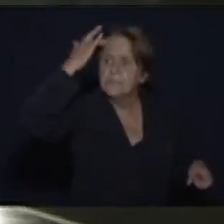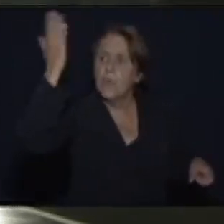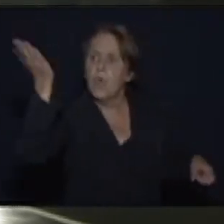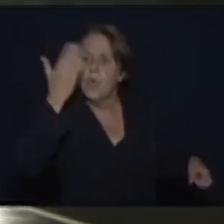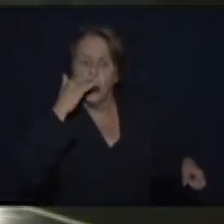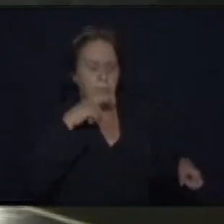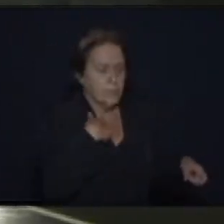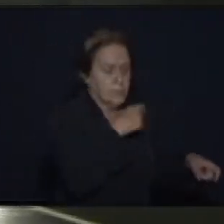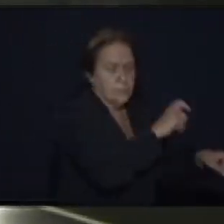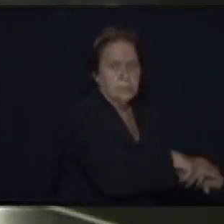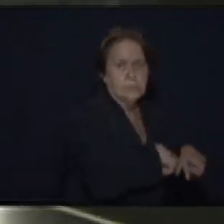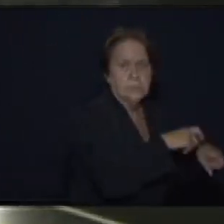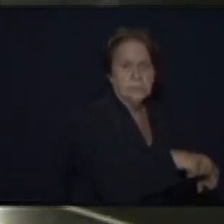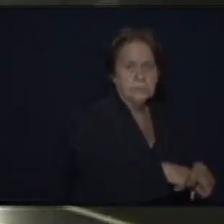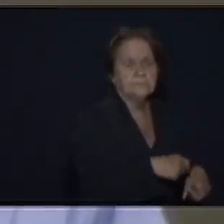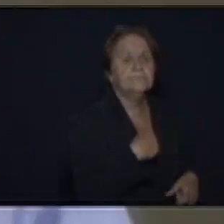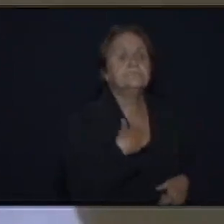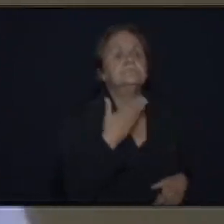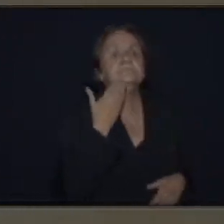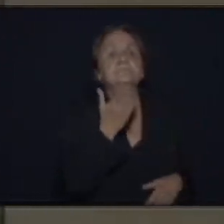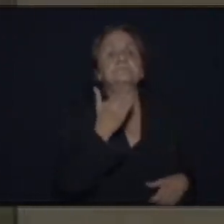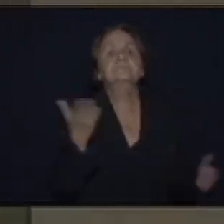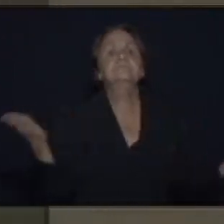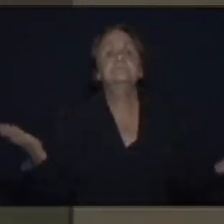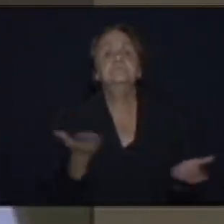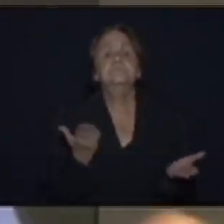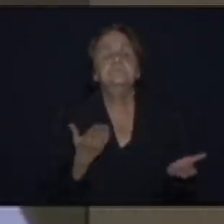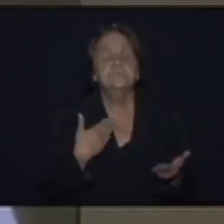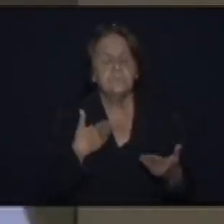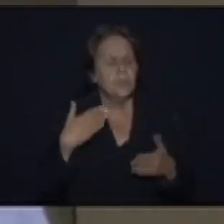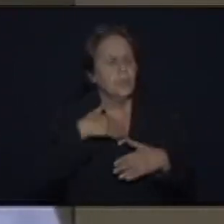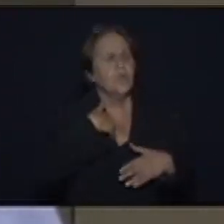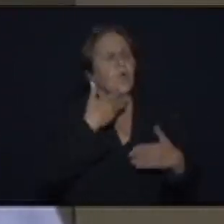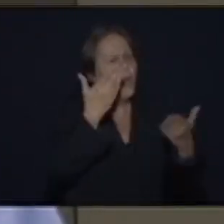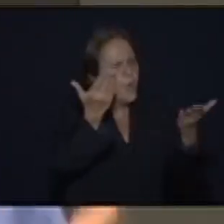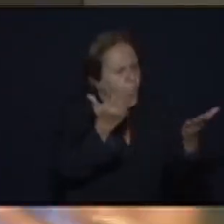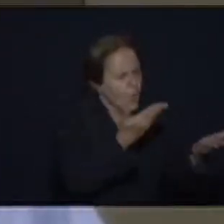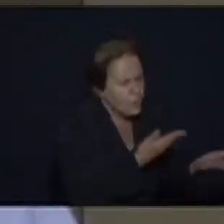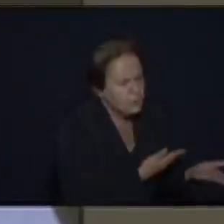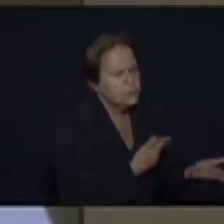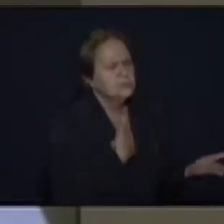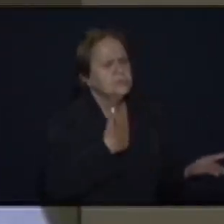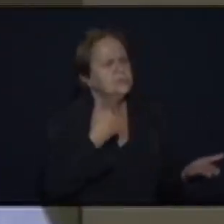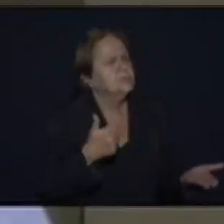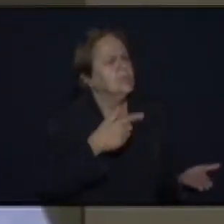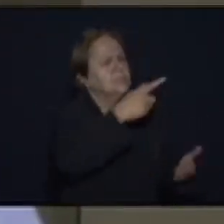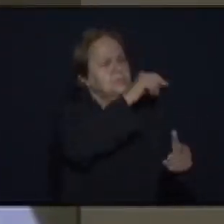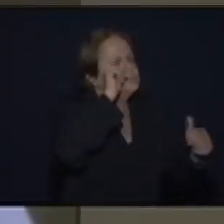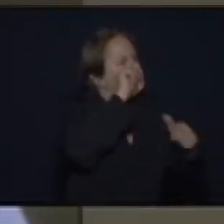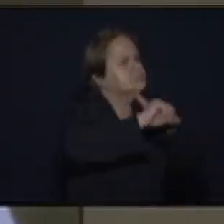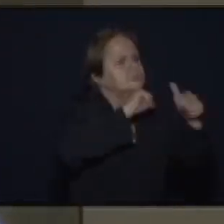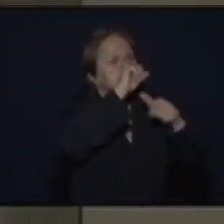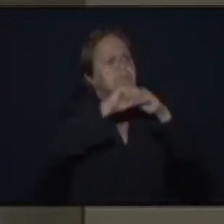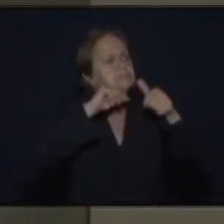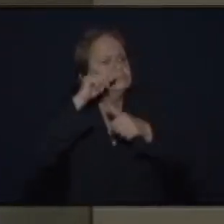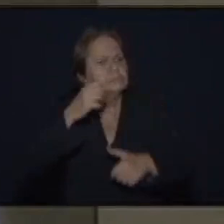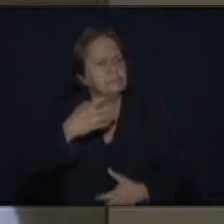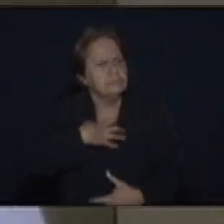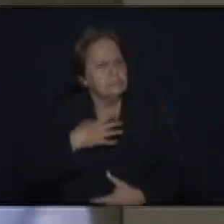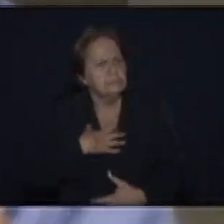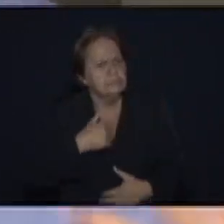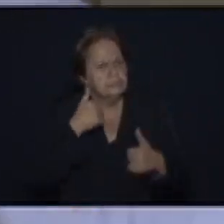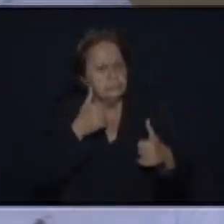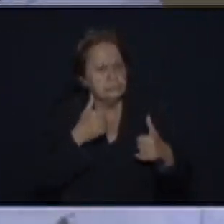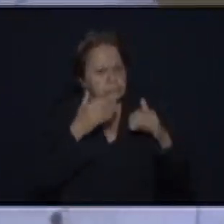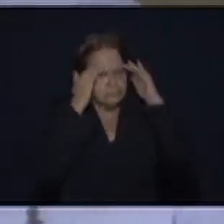Portanto o que eu peço hoje aqui eu convido todos vocês que são líderes transformadores que estão